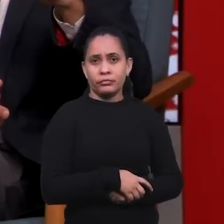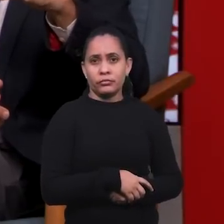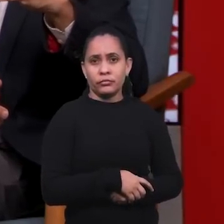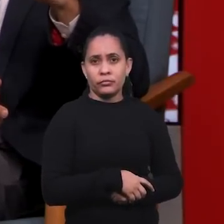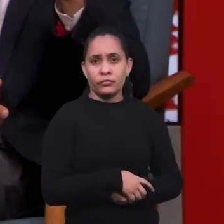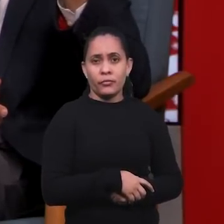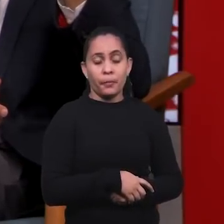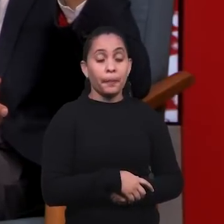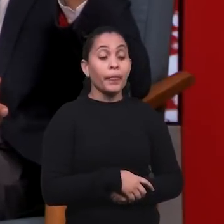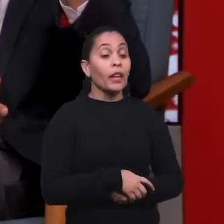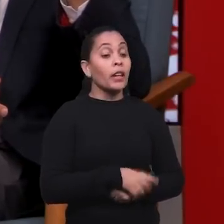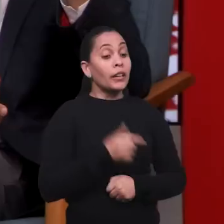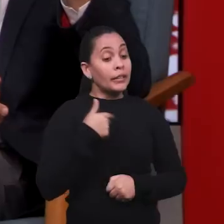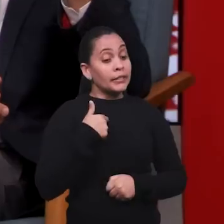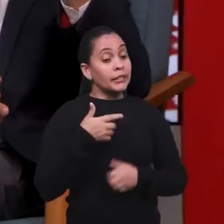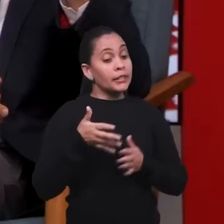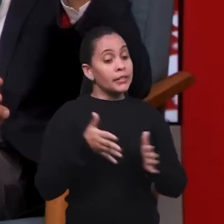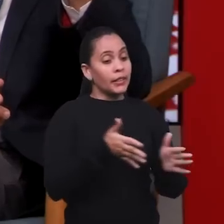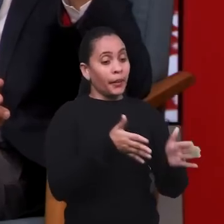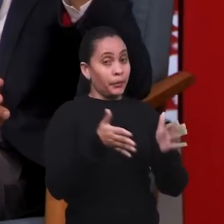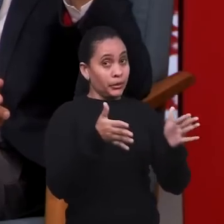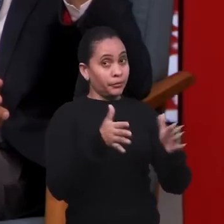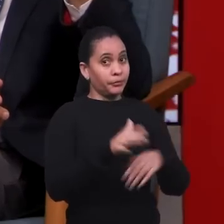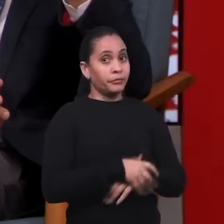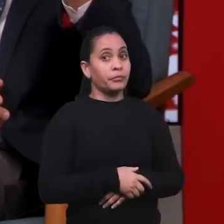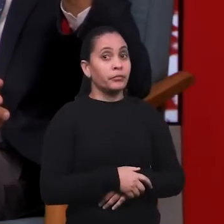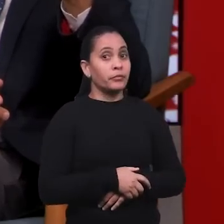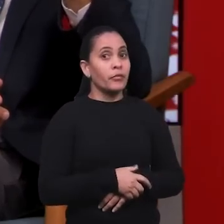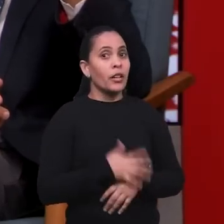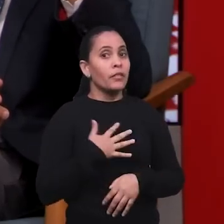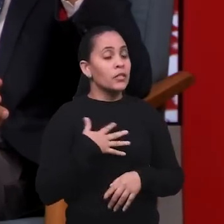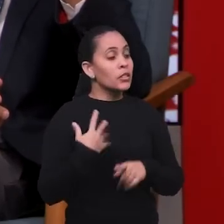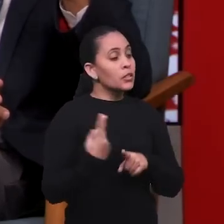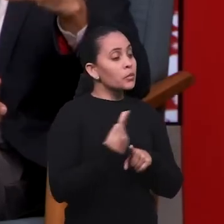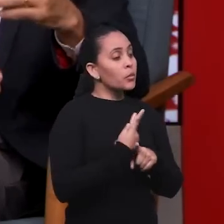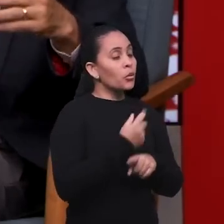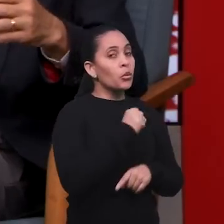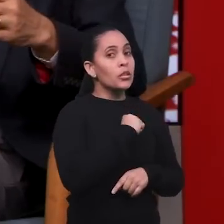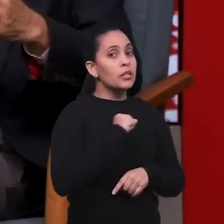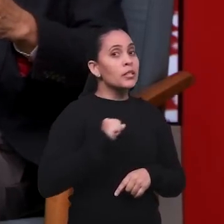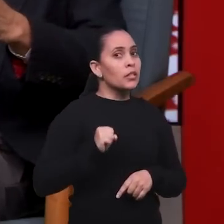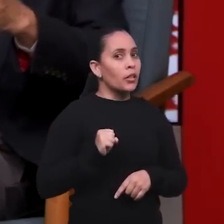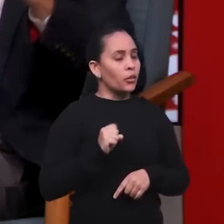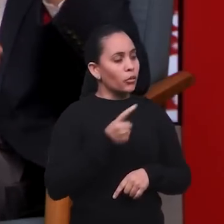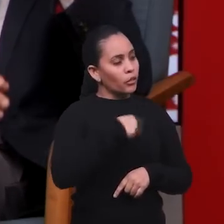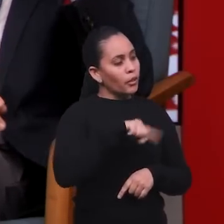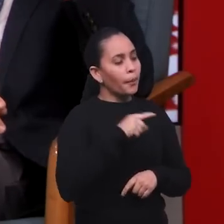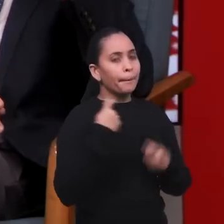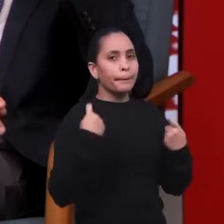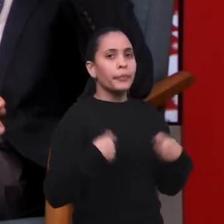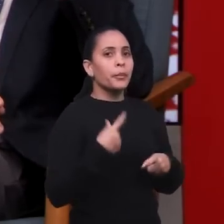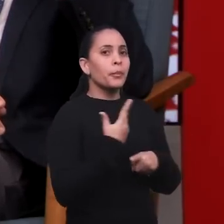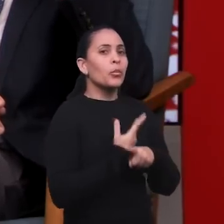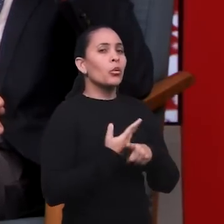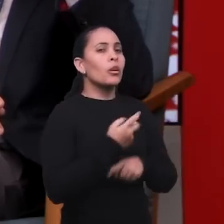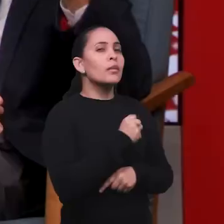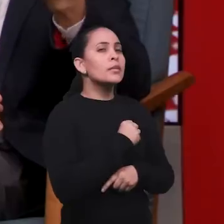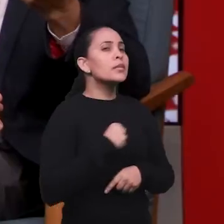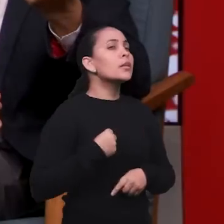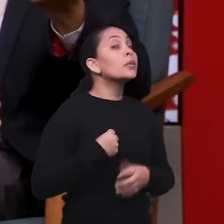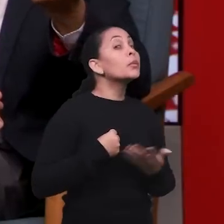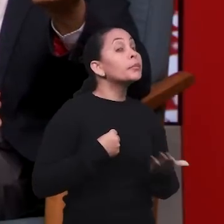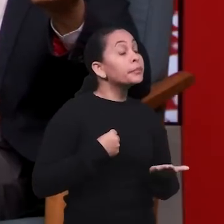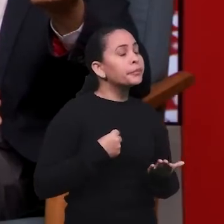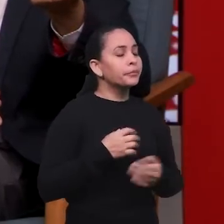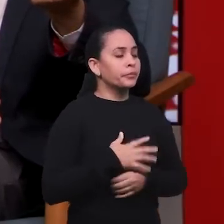E nesse caminho que vocês forem, vocês procurem o sacerdote. Por que eles tinham que procurar o sacerdote?